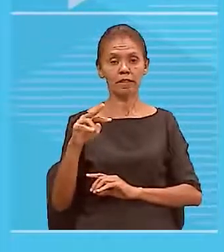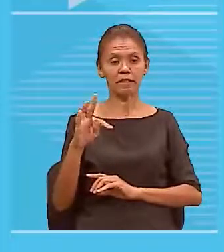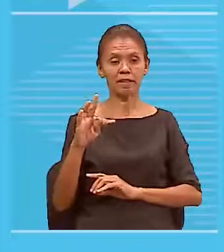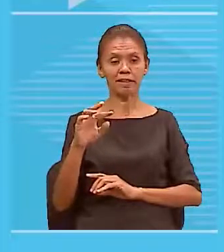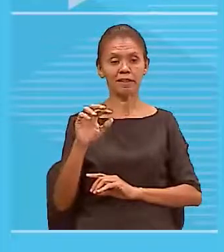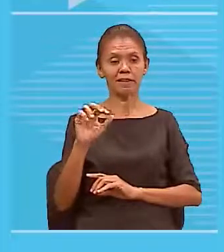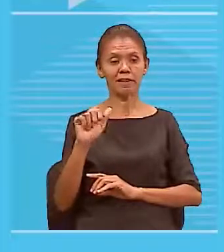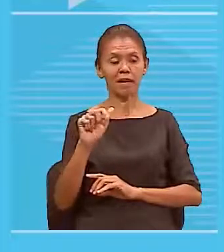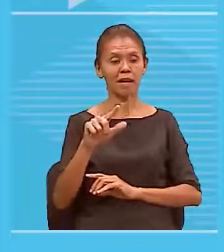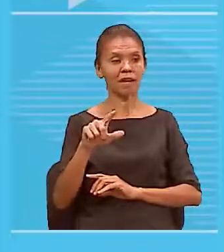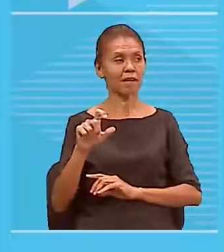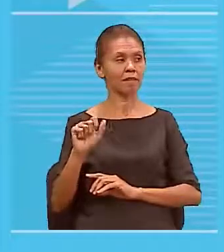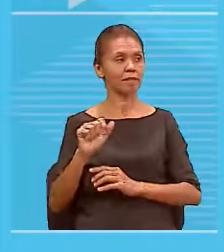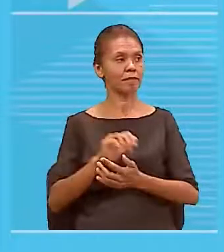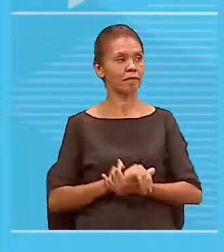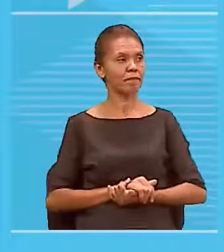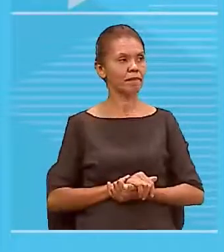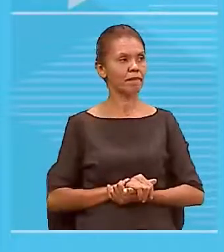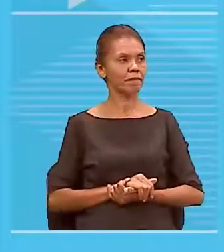sim